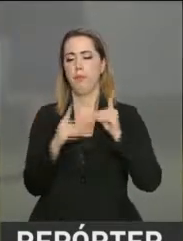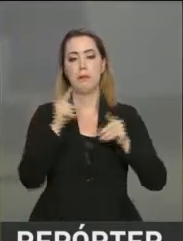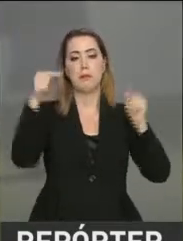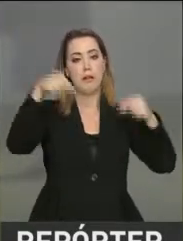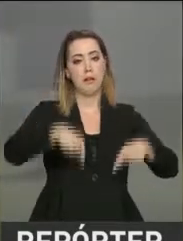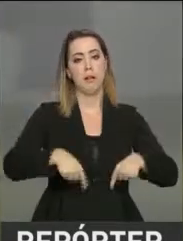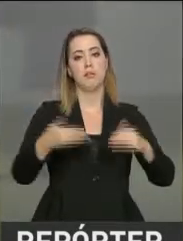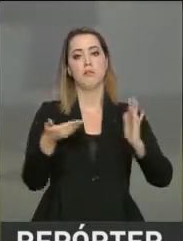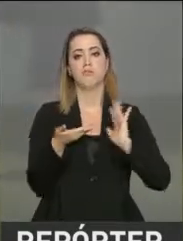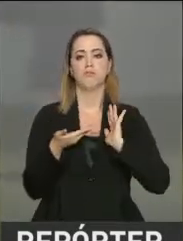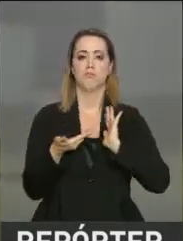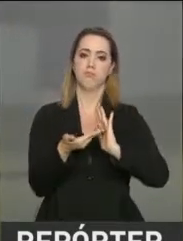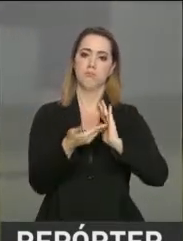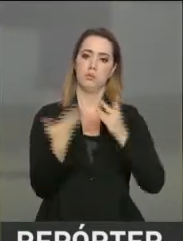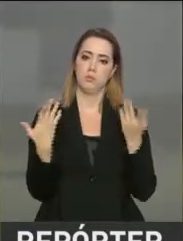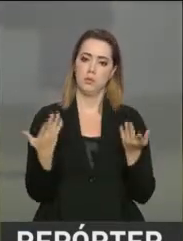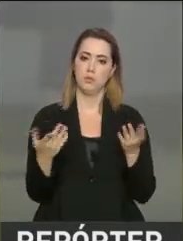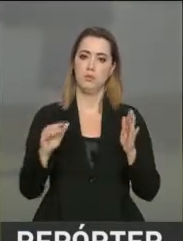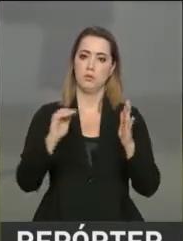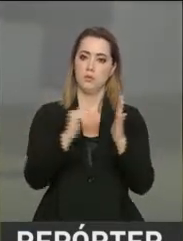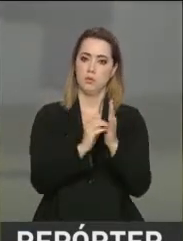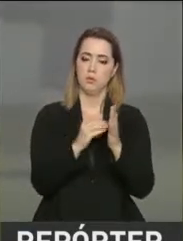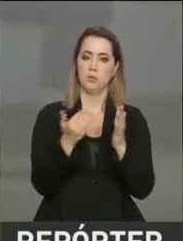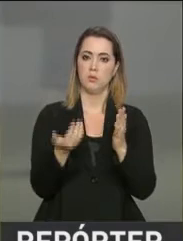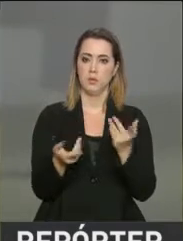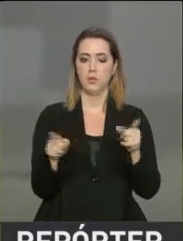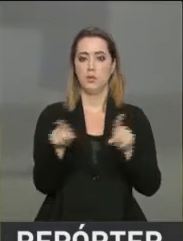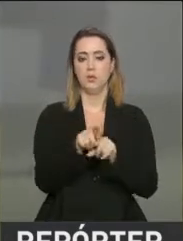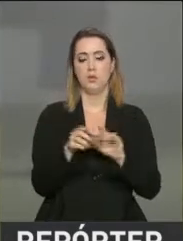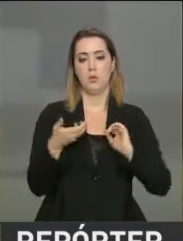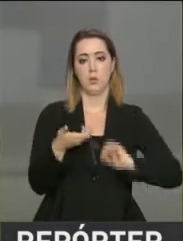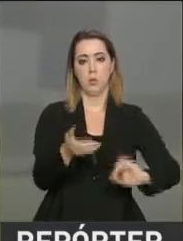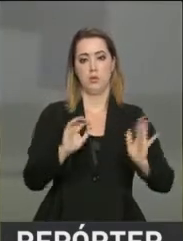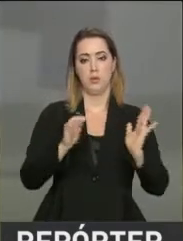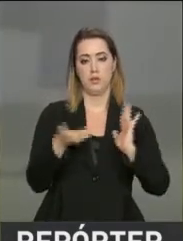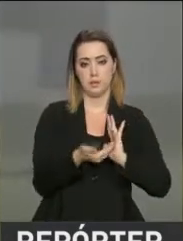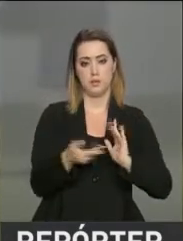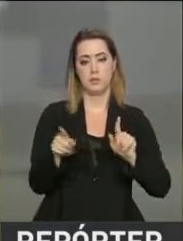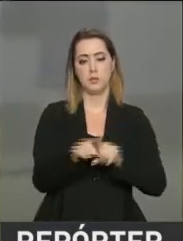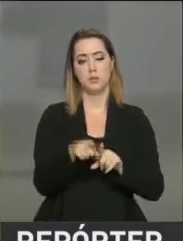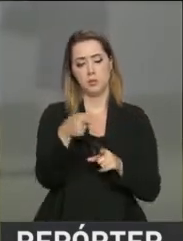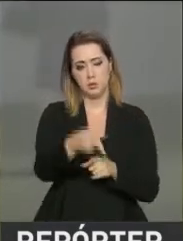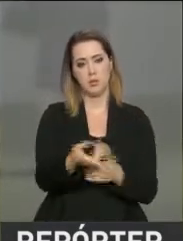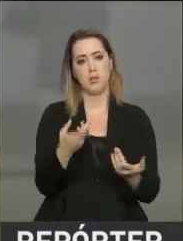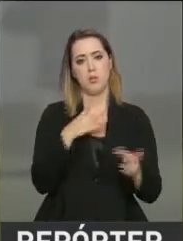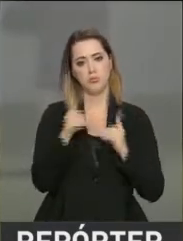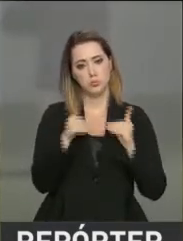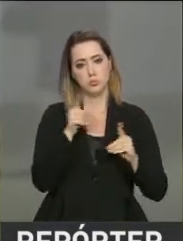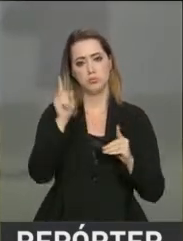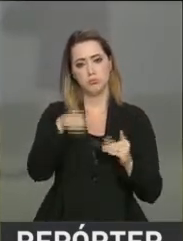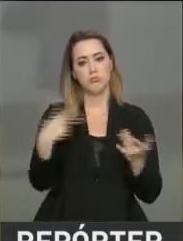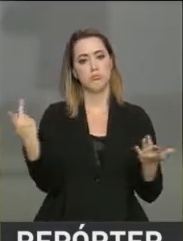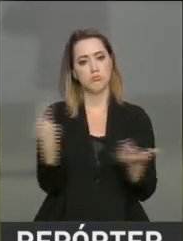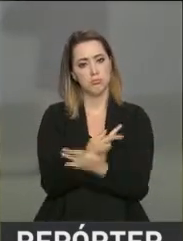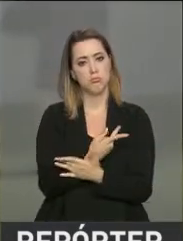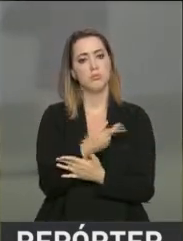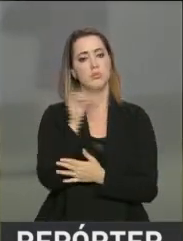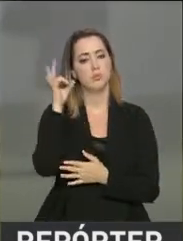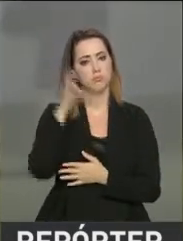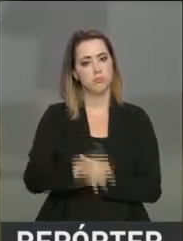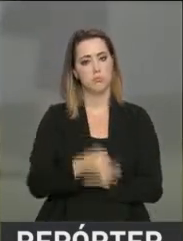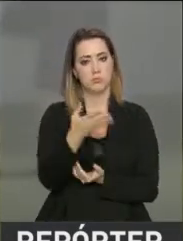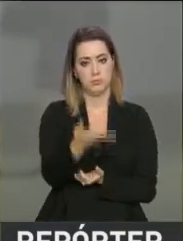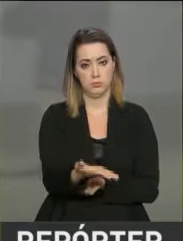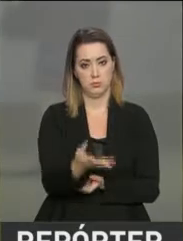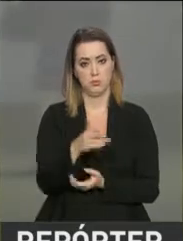no Congresso Nacional e na Câmara. E ele garantiu que isso vai ocorrer. ocorrer. Só que o presidente da Câmara dos Deputados,